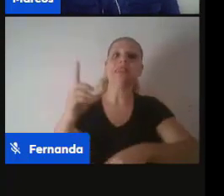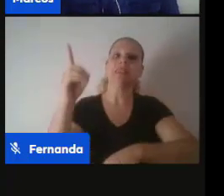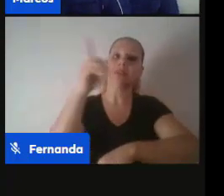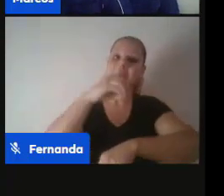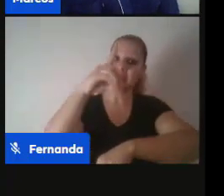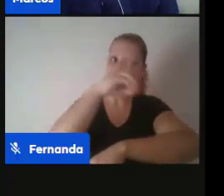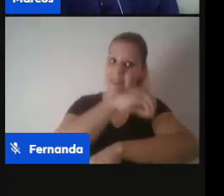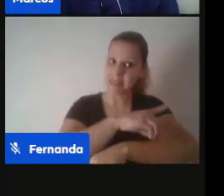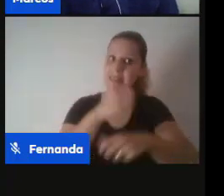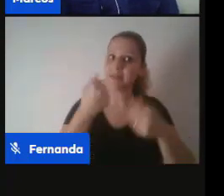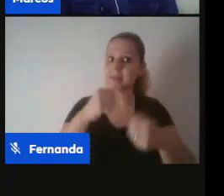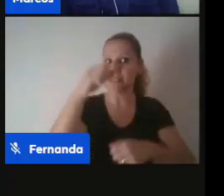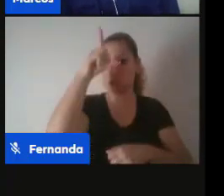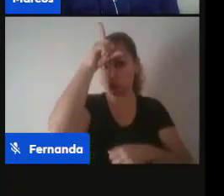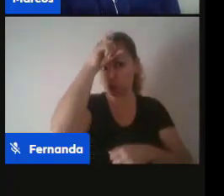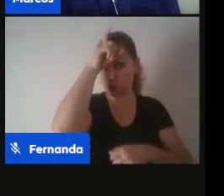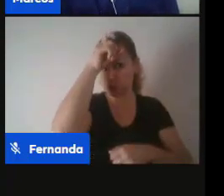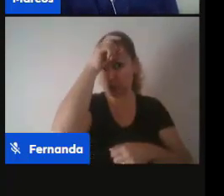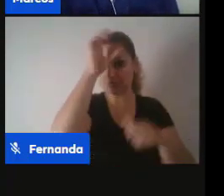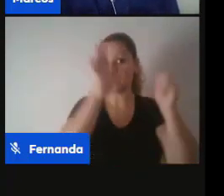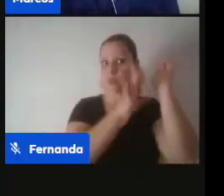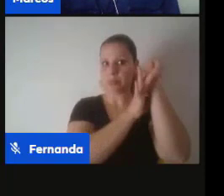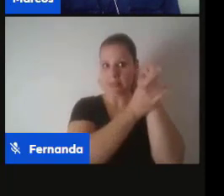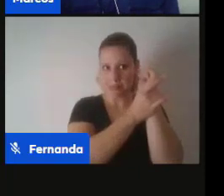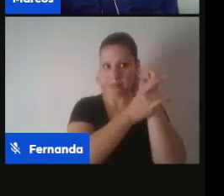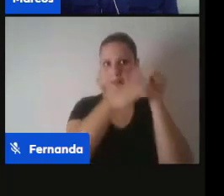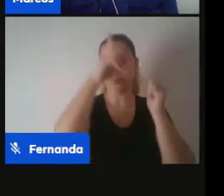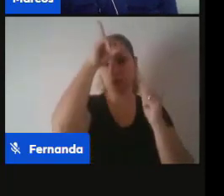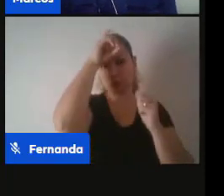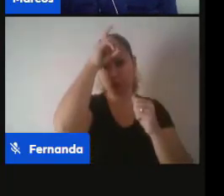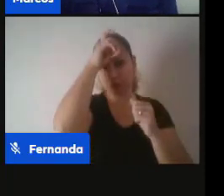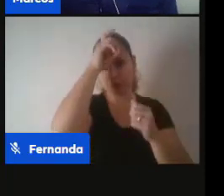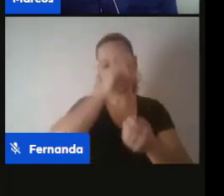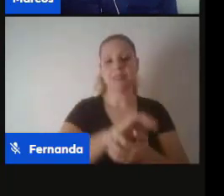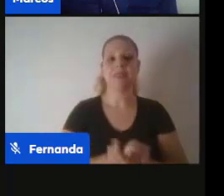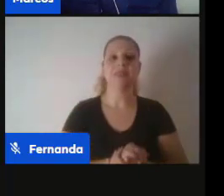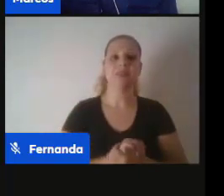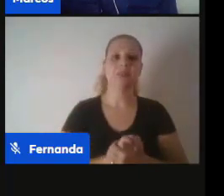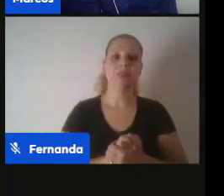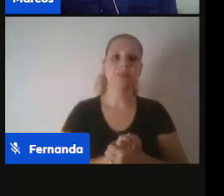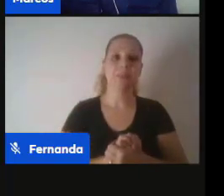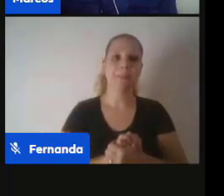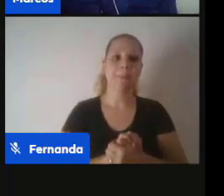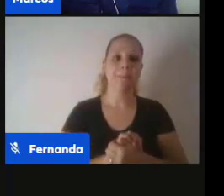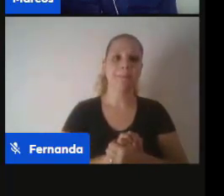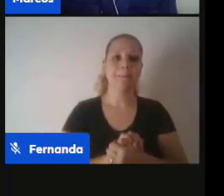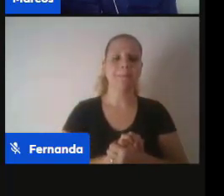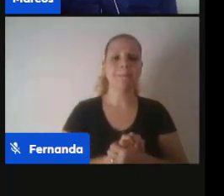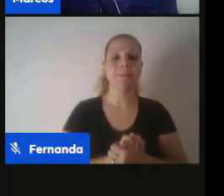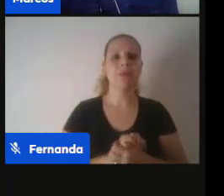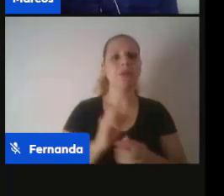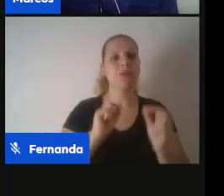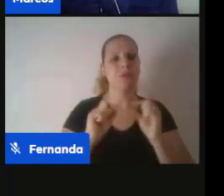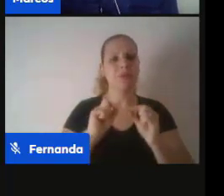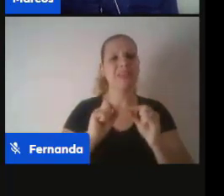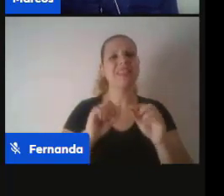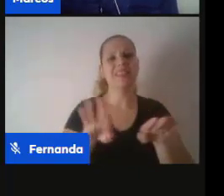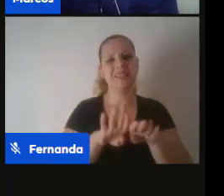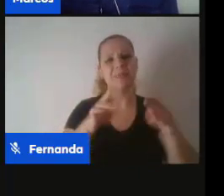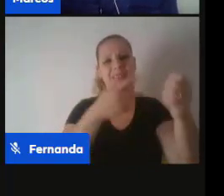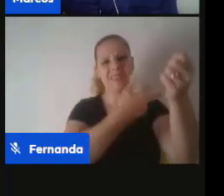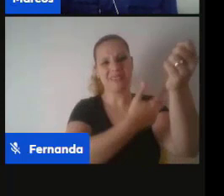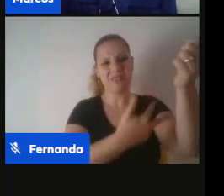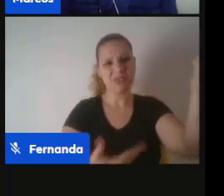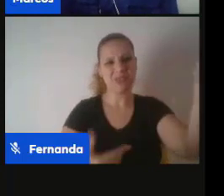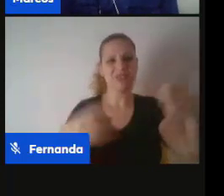de hospitalização, a dengue grave, para ser feito todo o tratamento, para conseguir recuperar os pacientes. E tem as